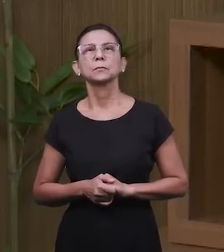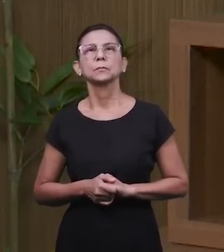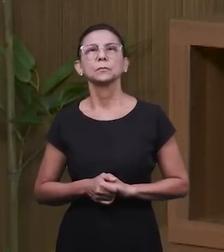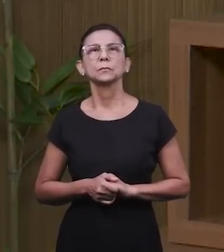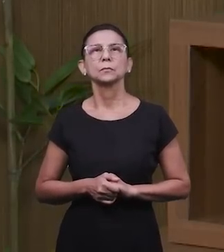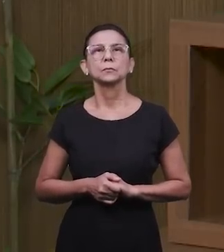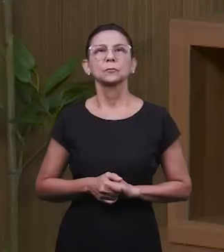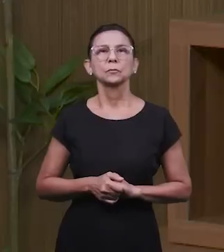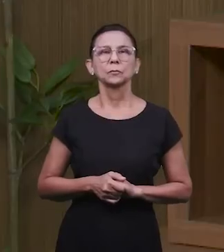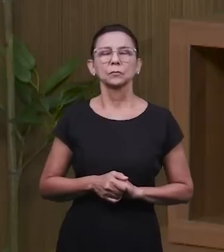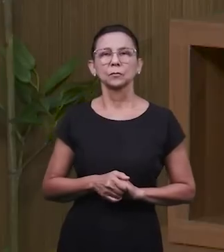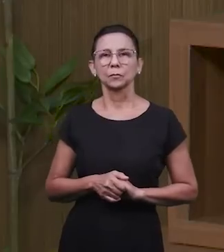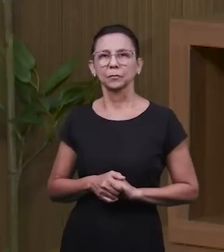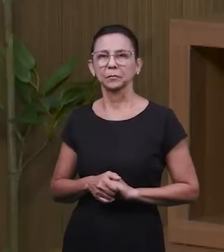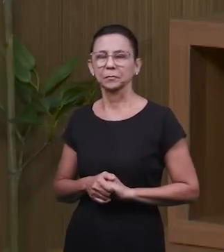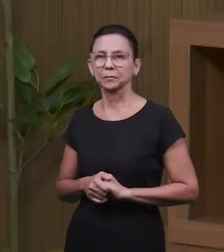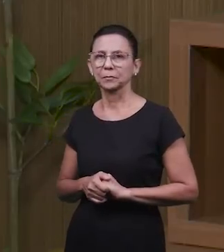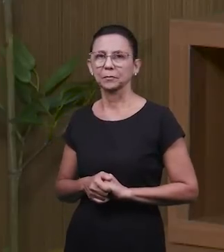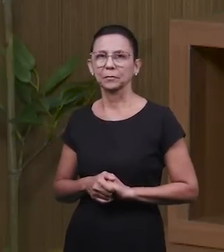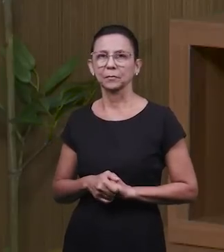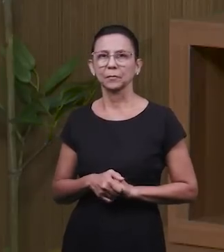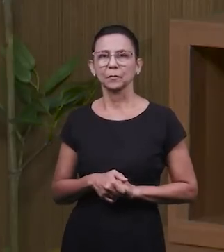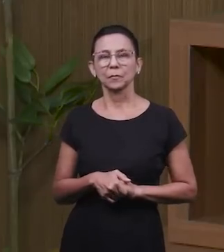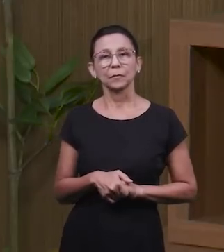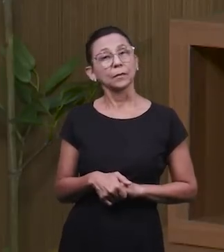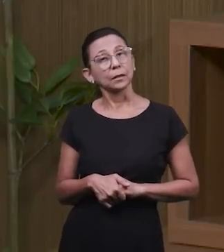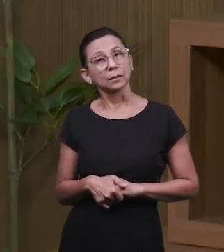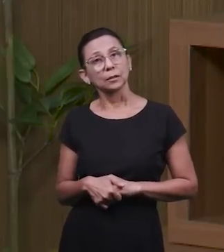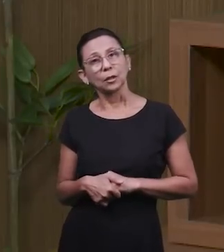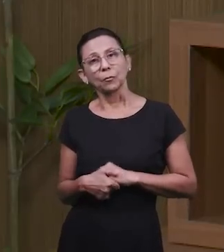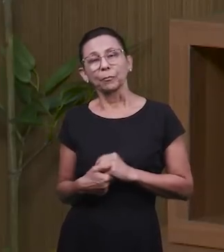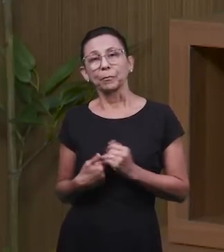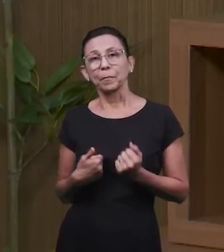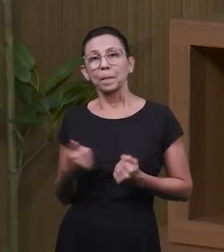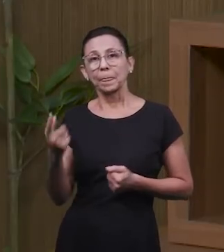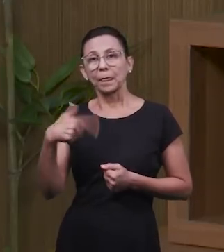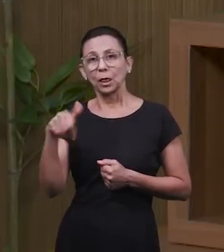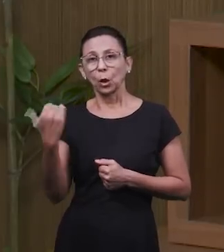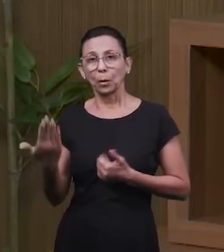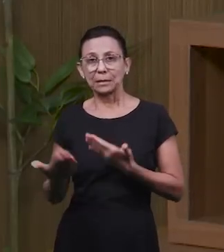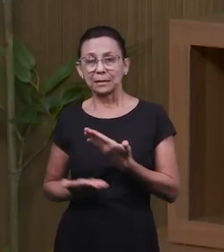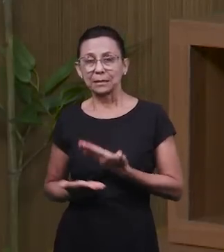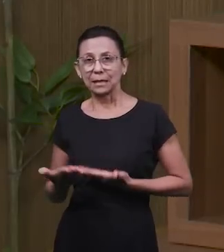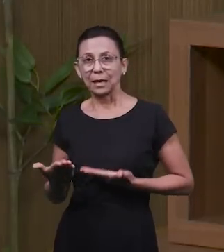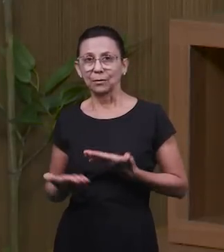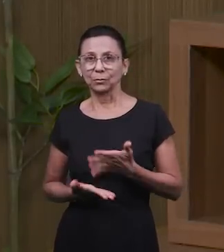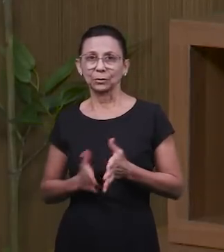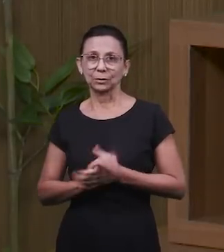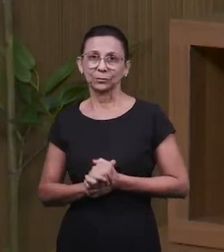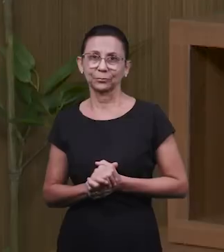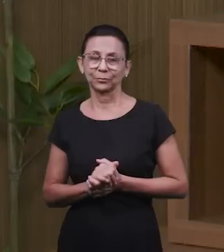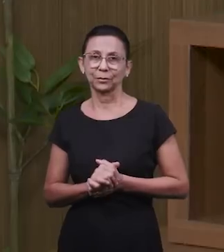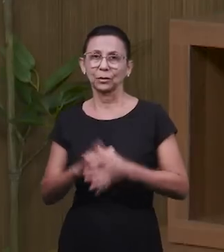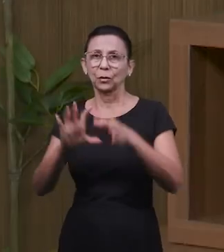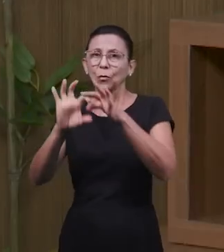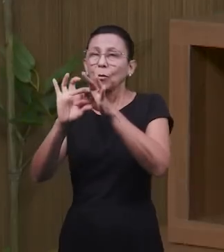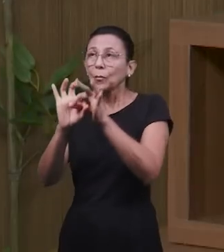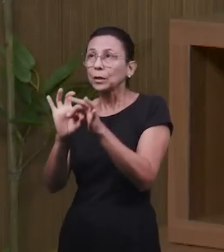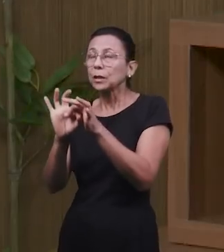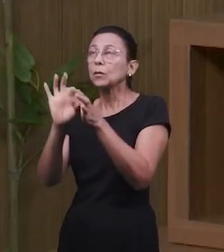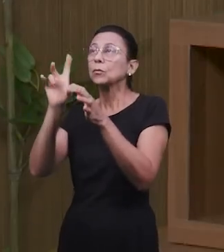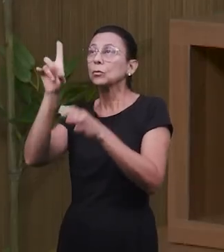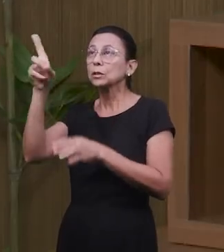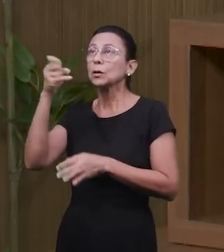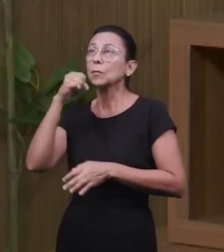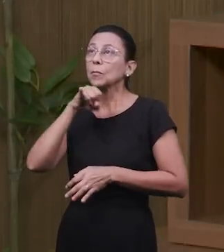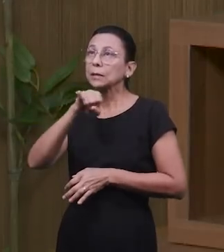A Bíblia diz que se nós dissermos que temos comunhão com Ele e andarmos em trevas, nós somos mentirosos. Está lá em 1